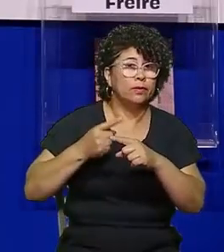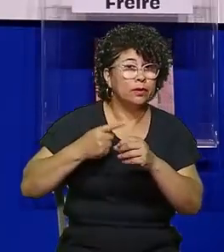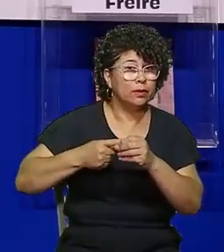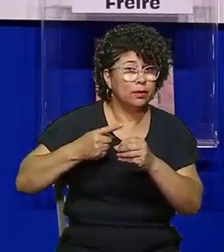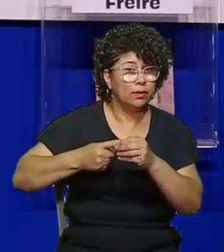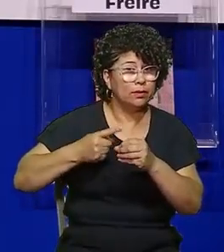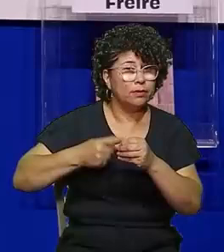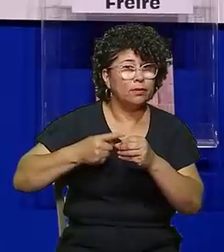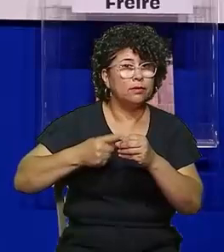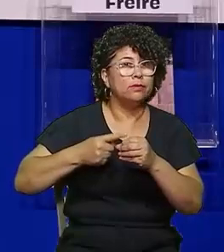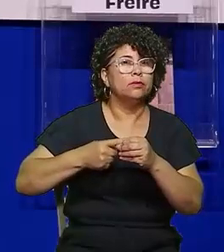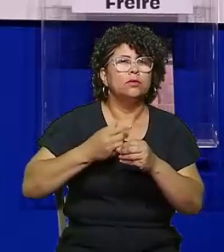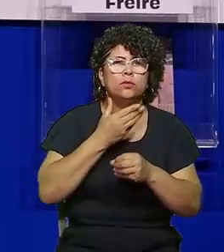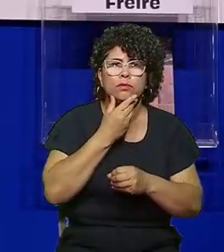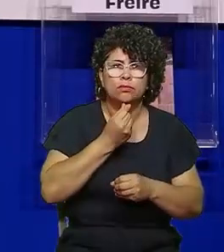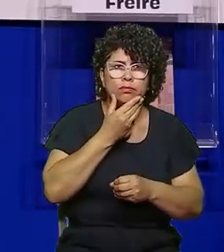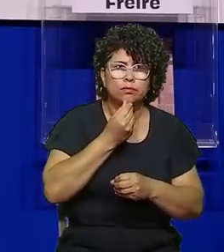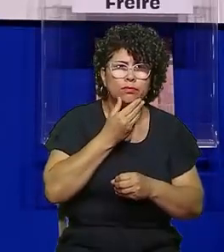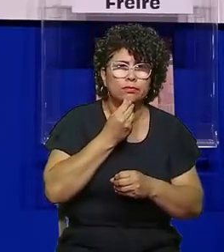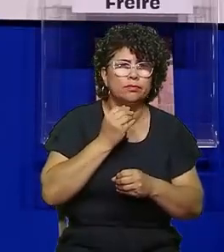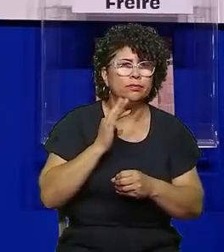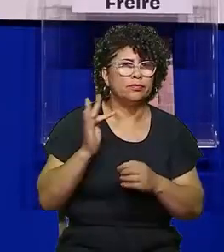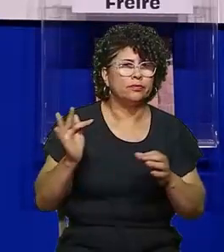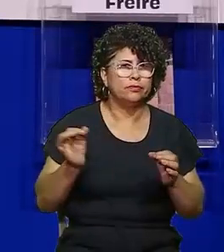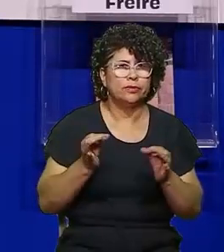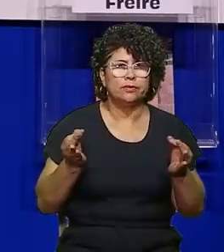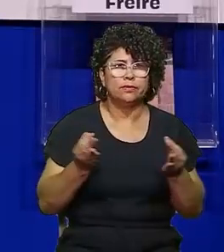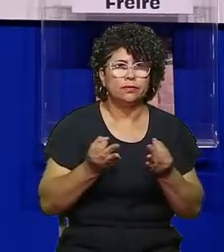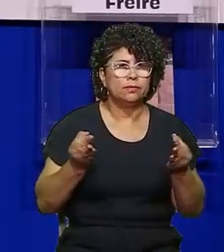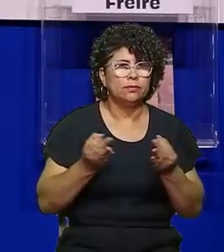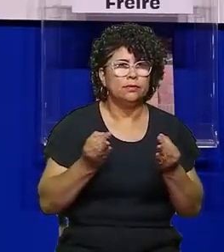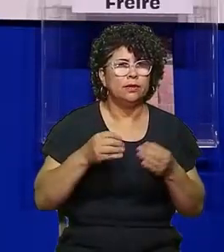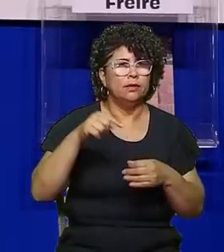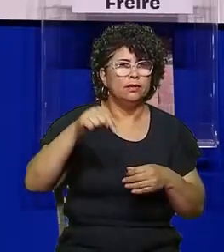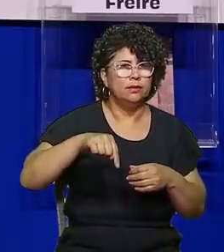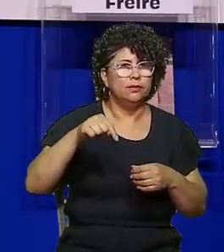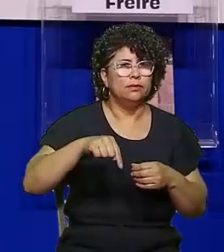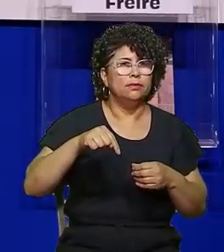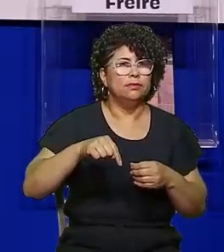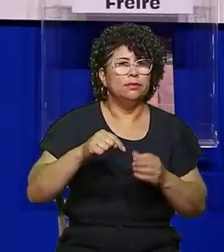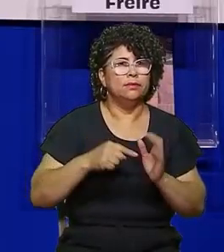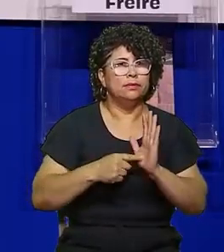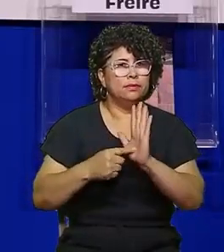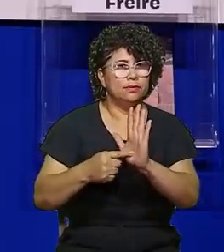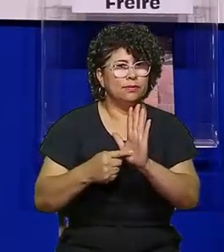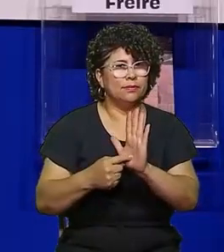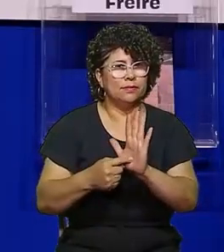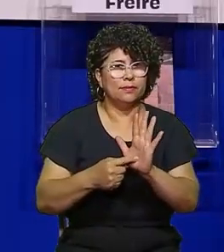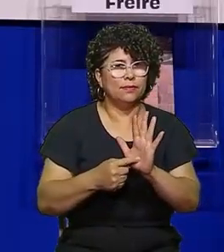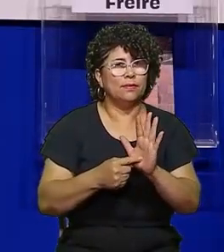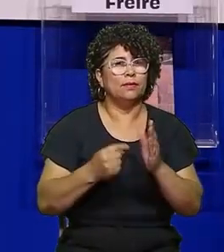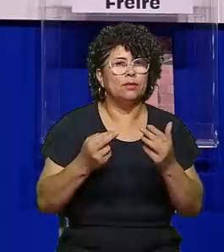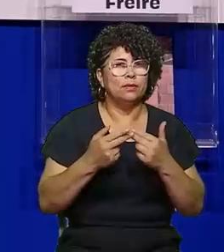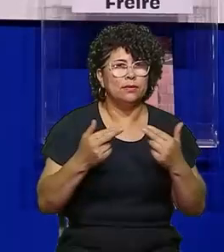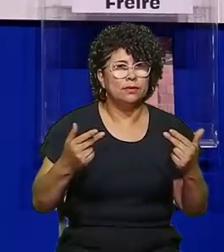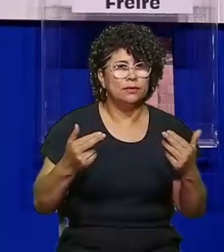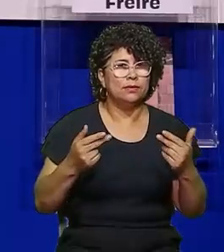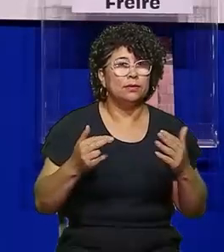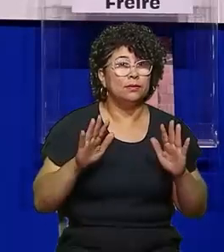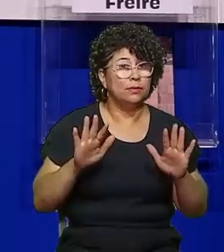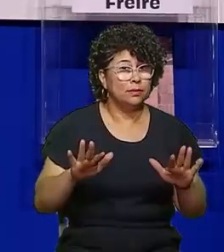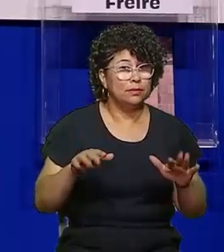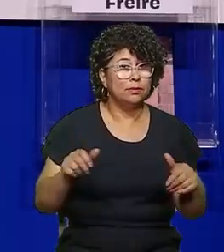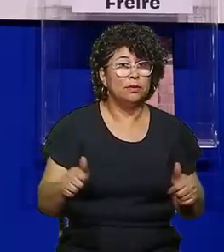completos. Calo-me, espero, decifro. As coisas talvez